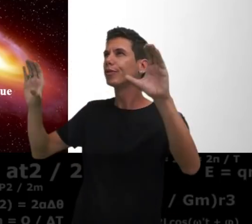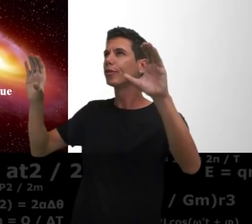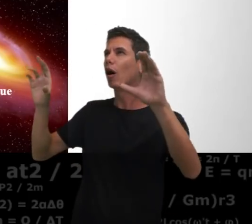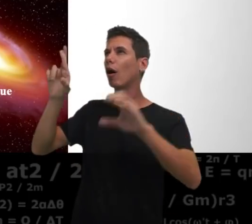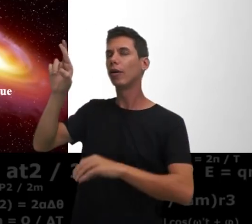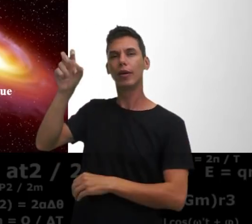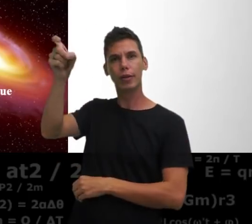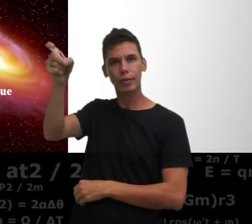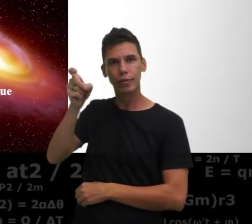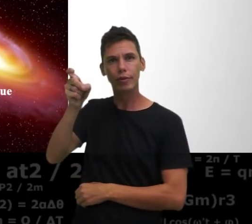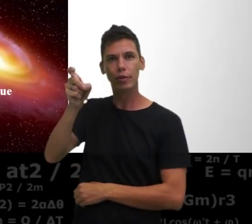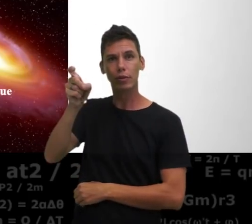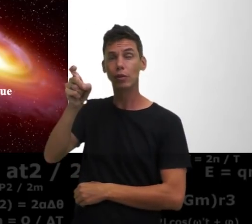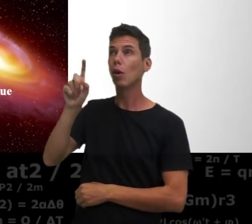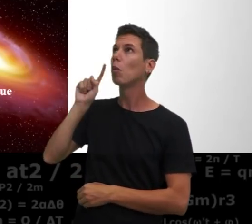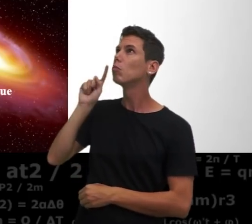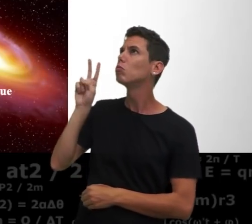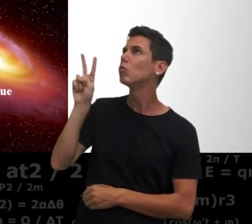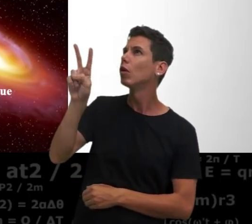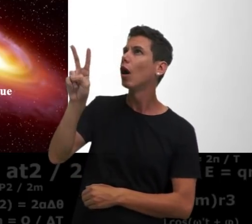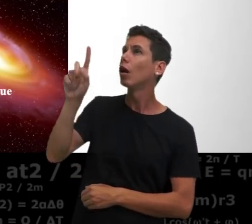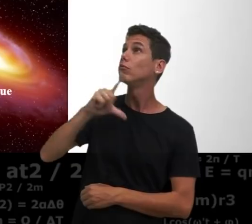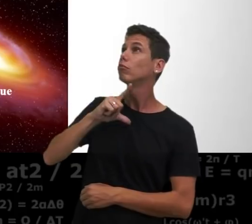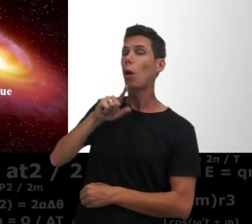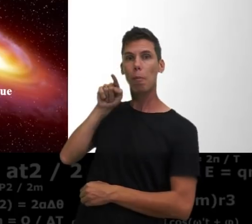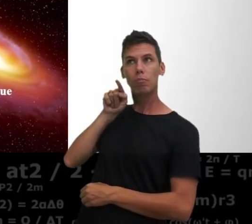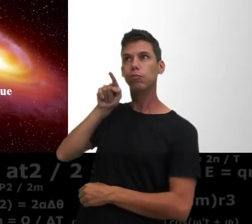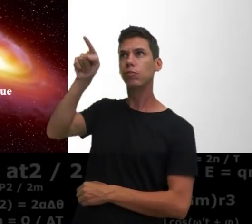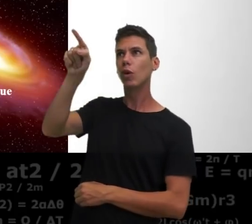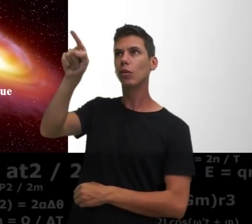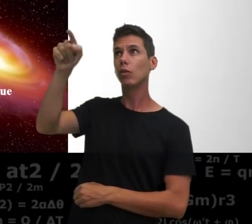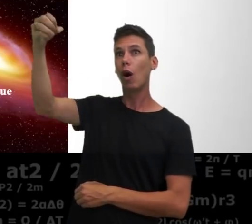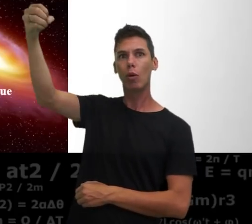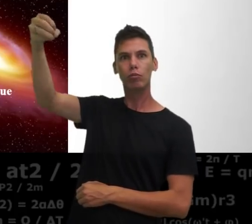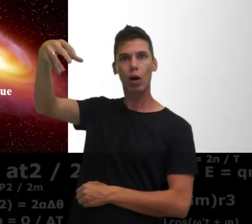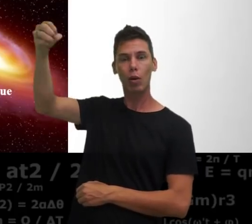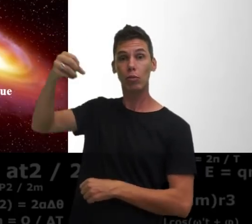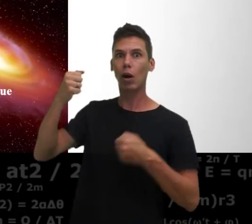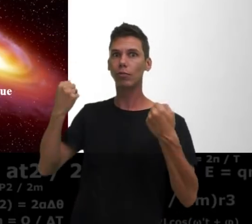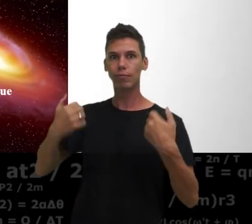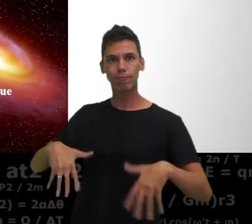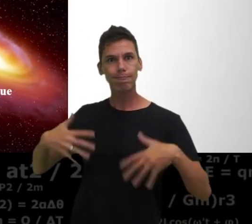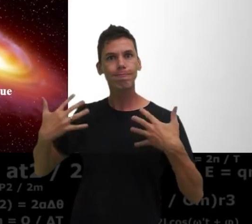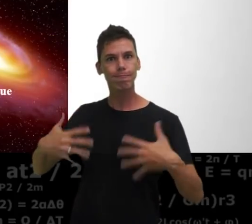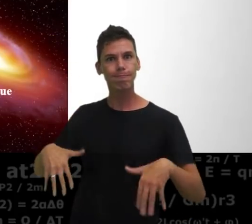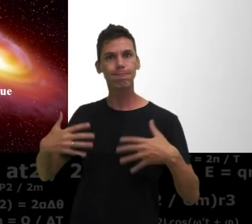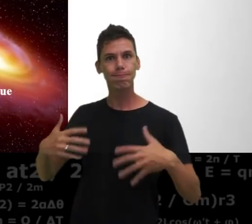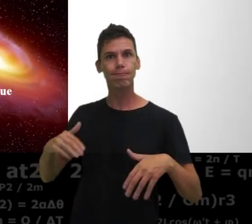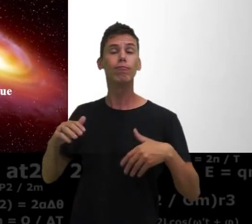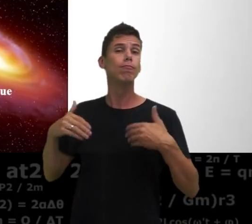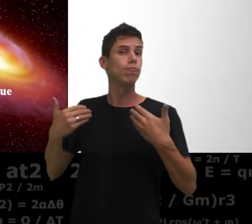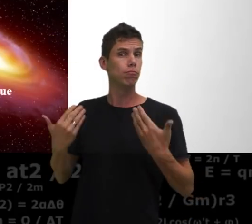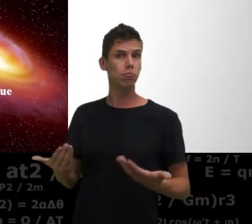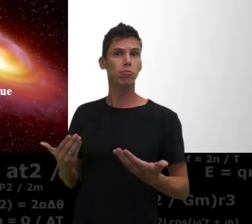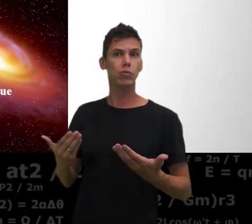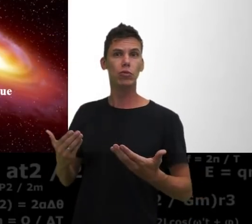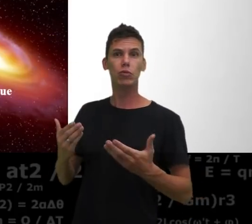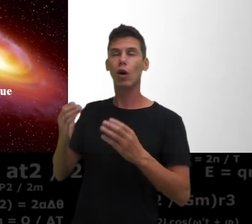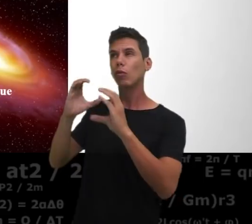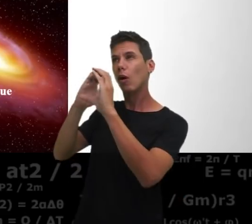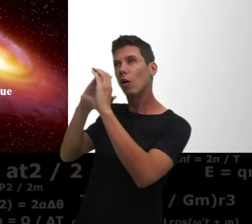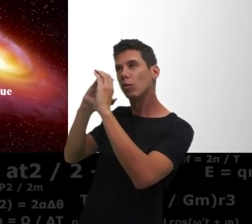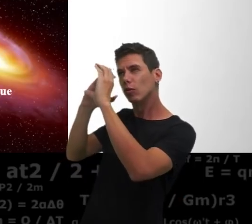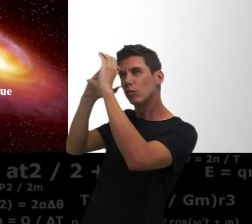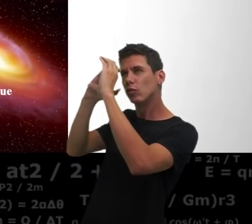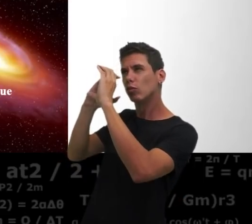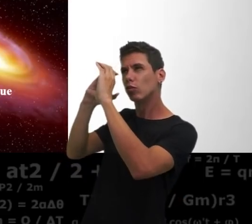raio-x, e eles notaram que tinha um ponto da Via Láctea que vinha muito raio-x dali. E aí eles apontaram